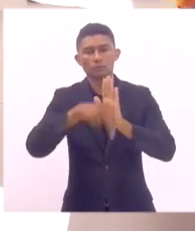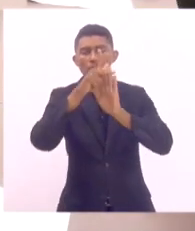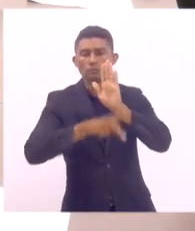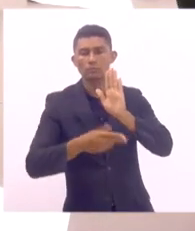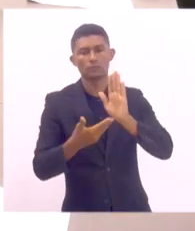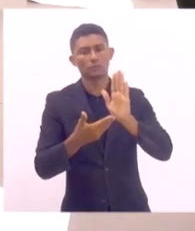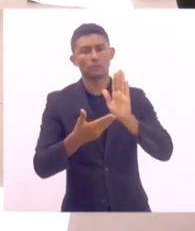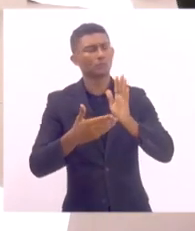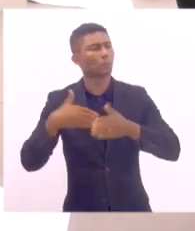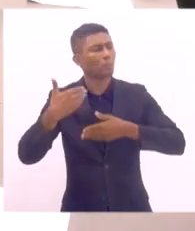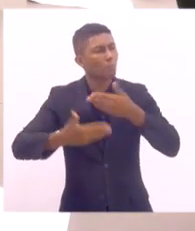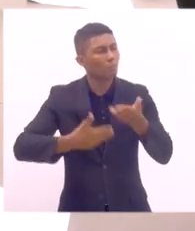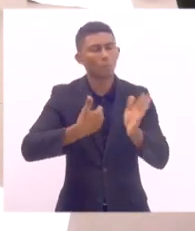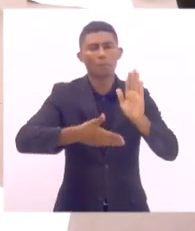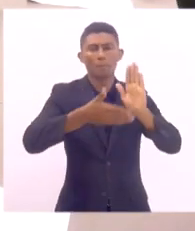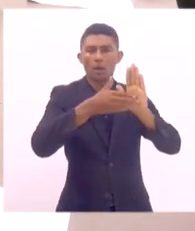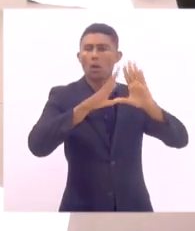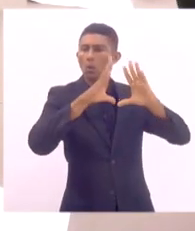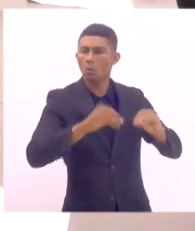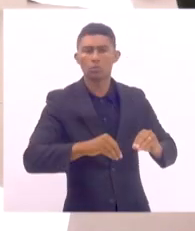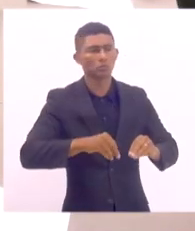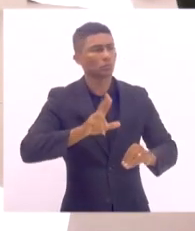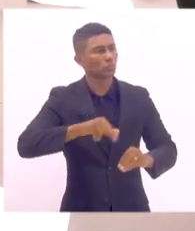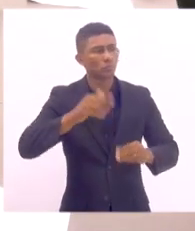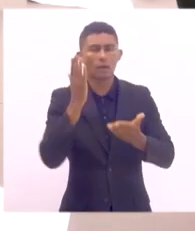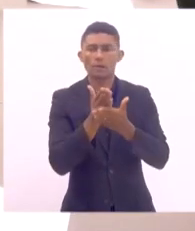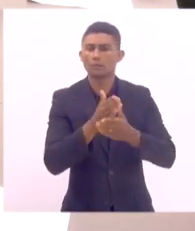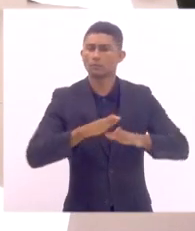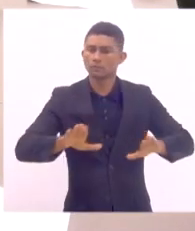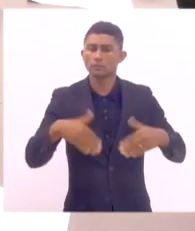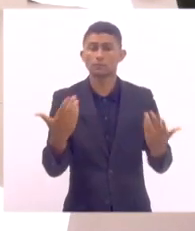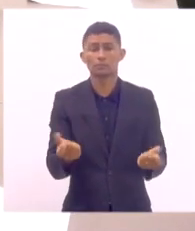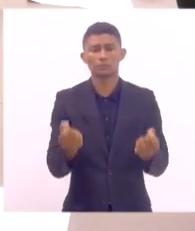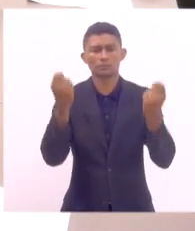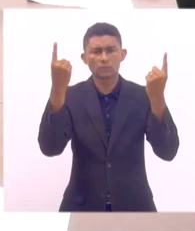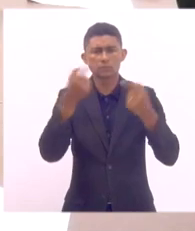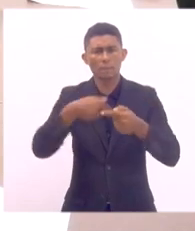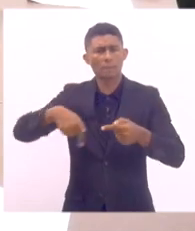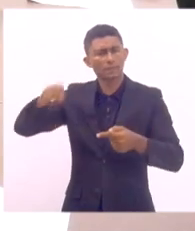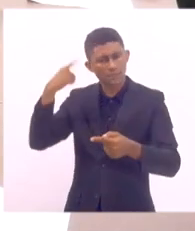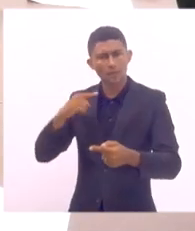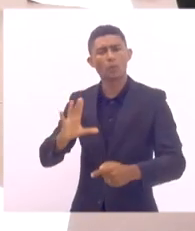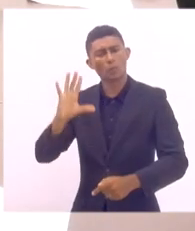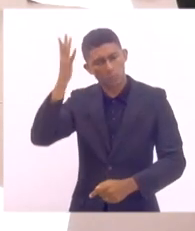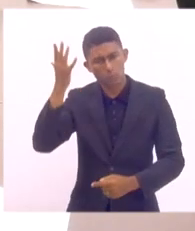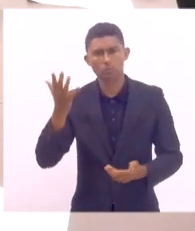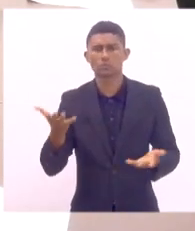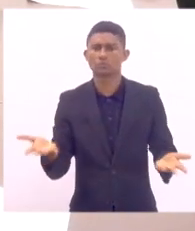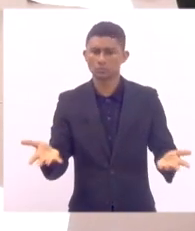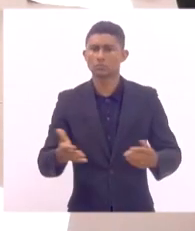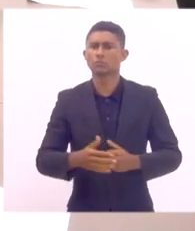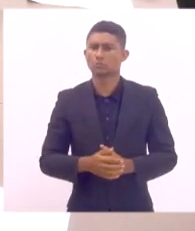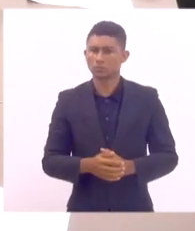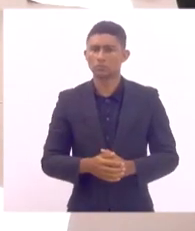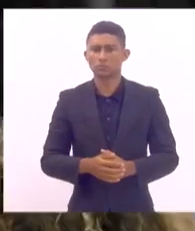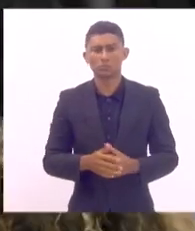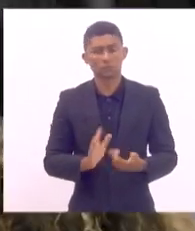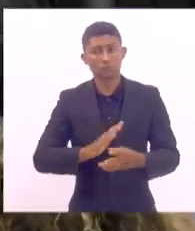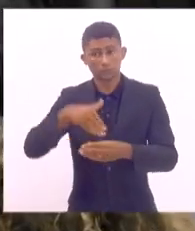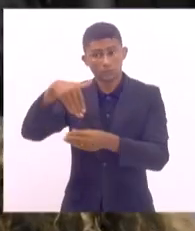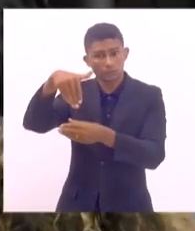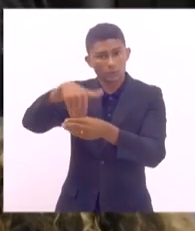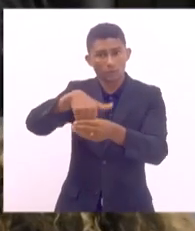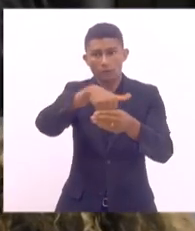essa derrubada de pauta, verificação de votos, nada disso. E, estranhamente, semana passada isso ocorreu, né, depois daquilo de uma votação, que até